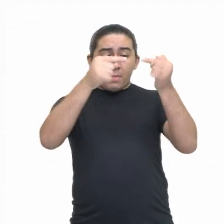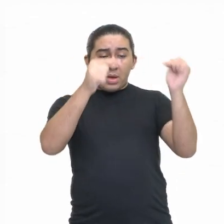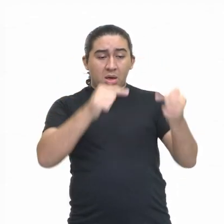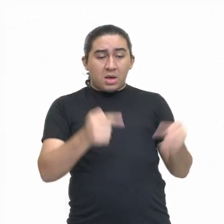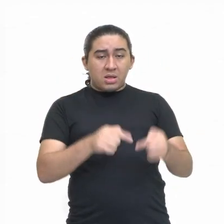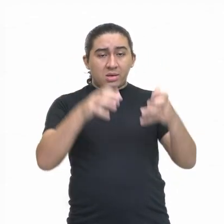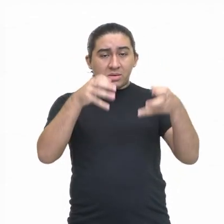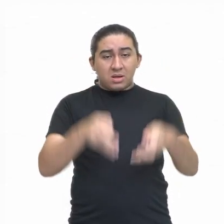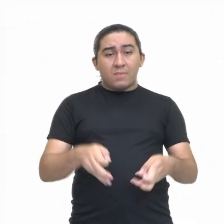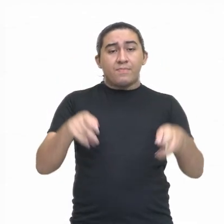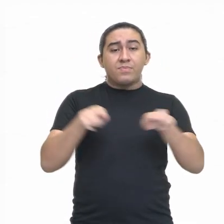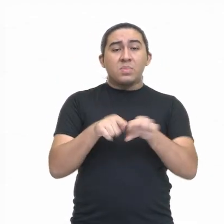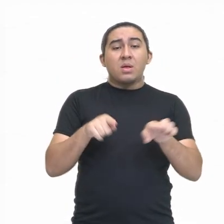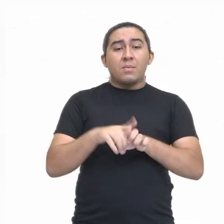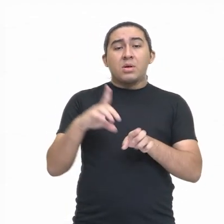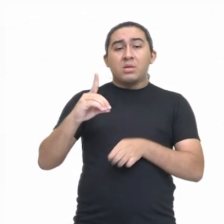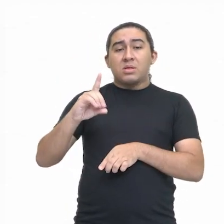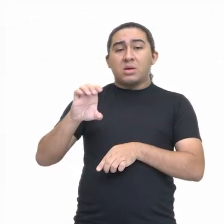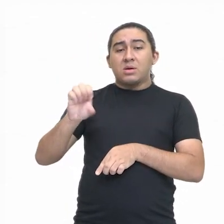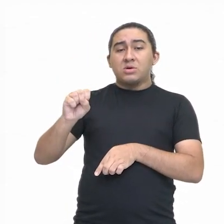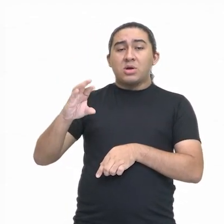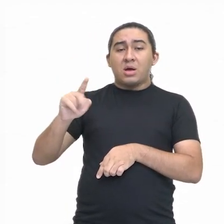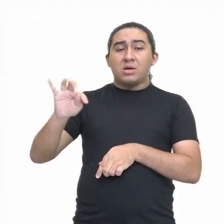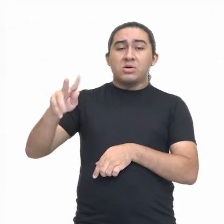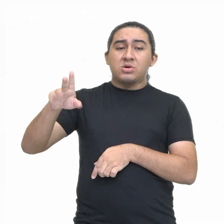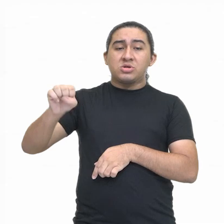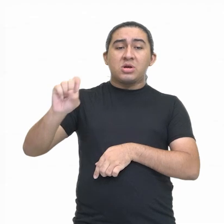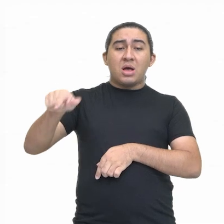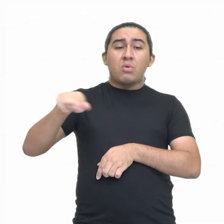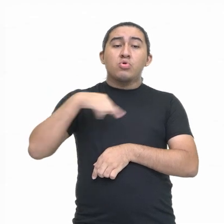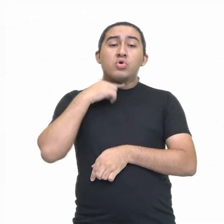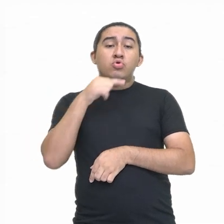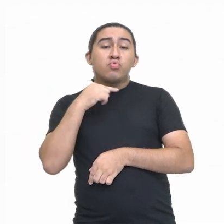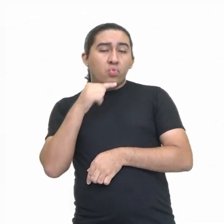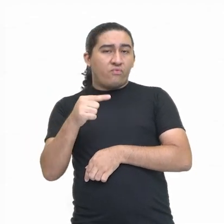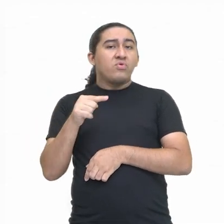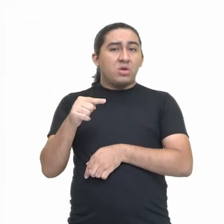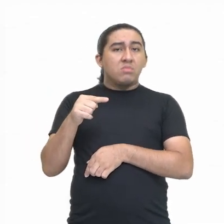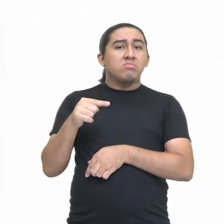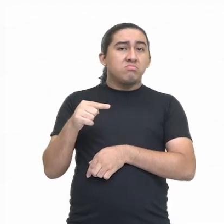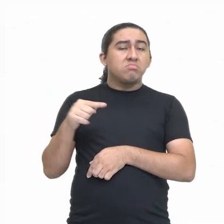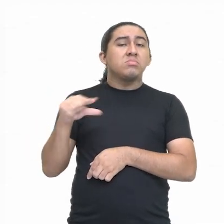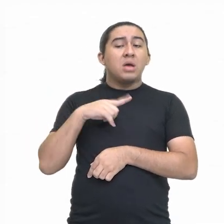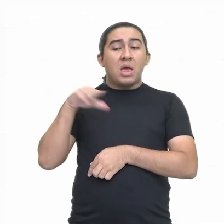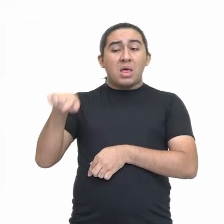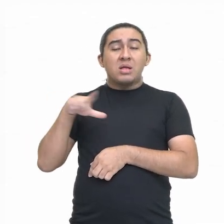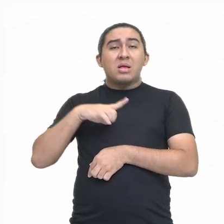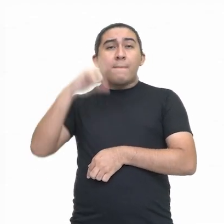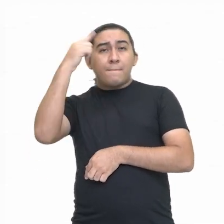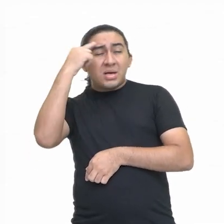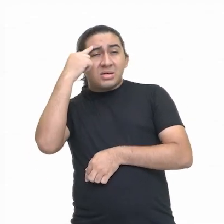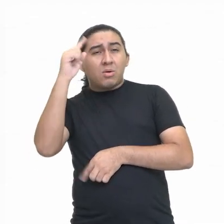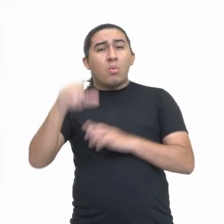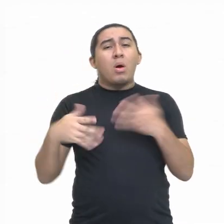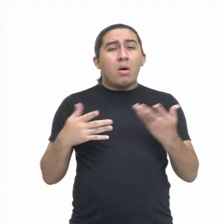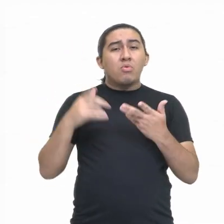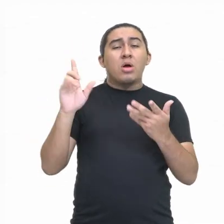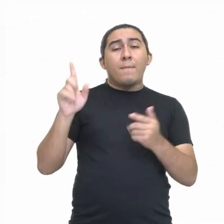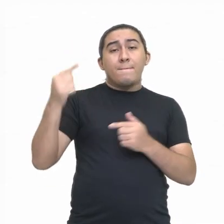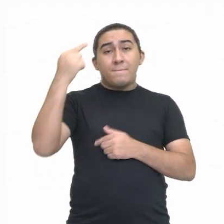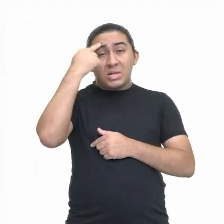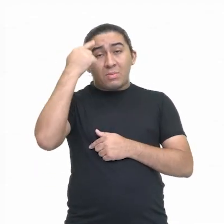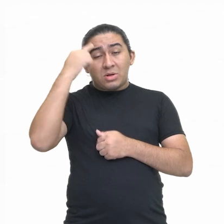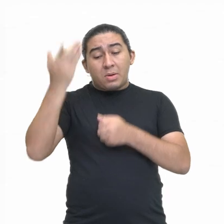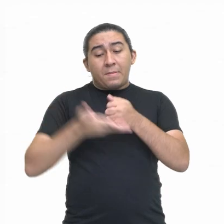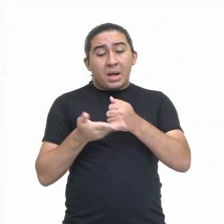Descartes vai falar do método da dúvida hiperbólica, né, que é uma dúvida sistemática, duvidar de tudo para então